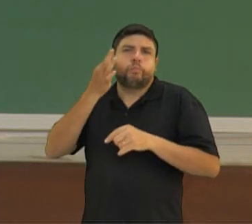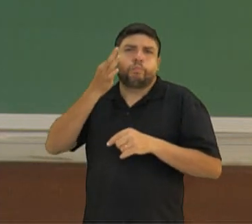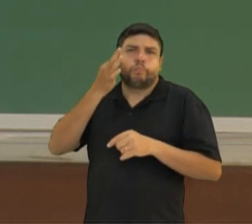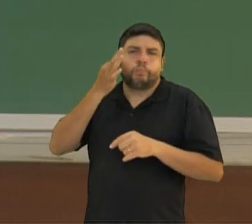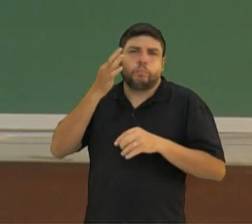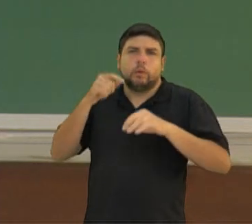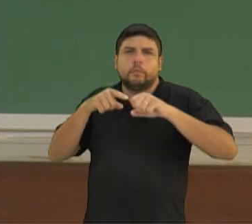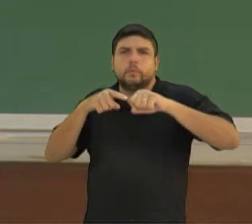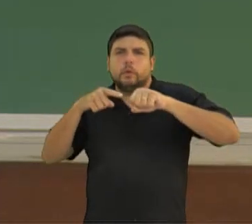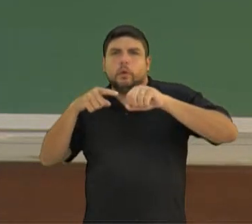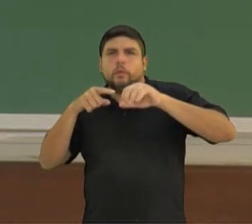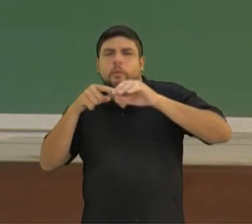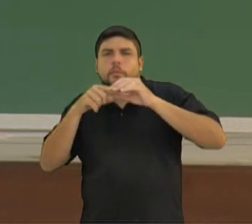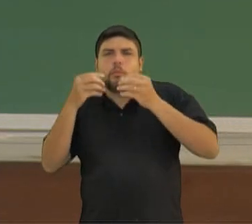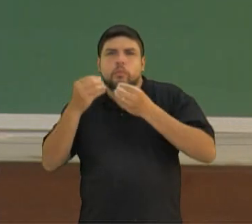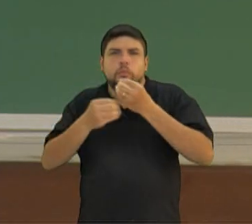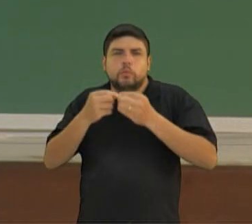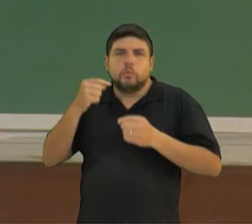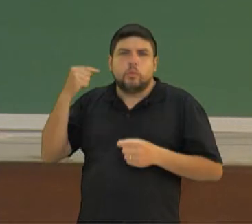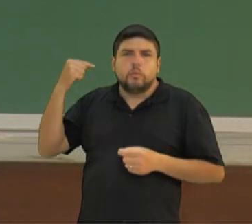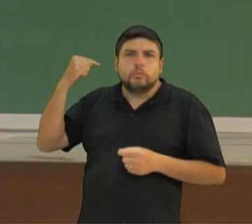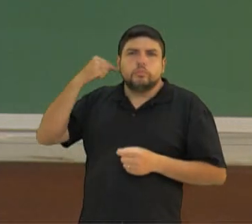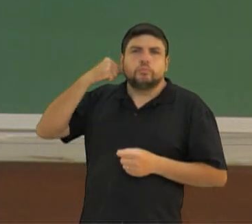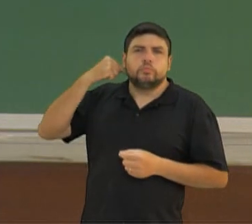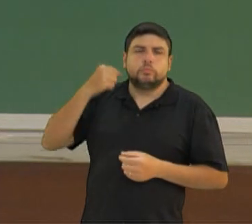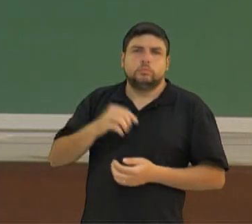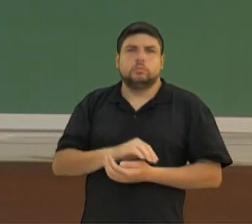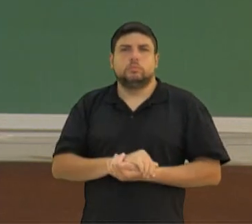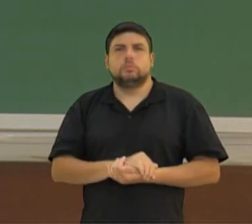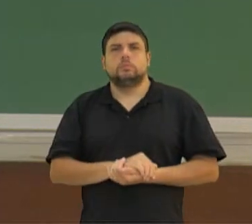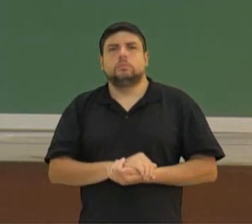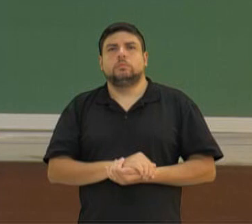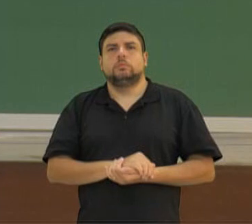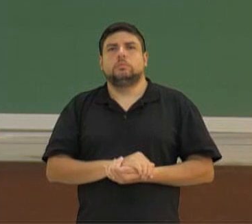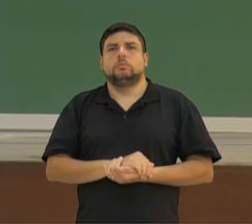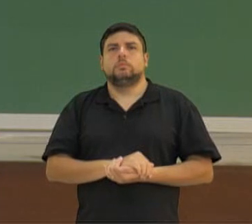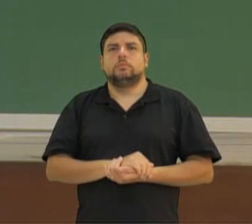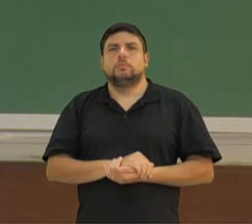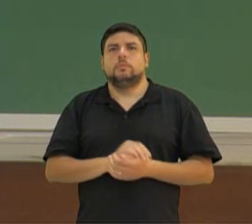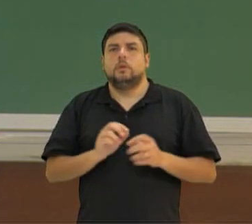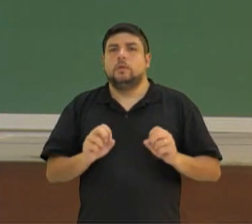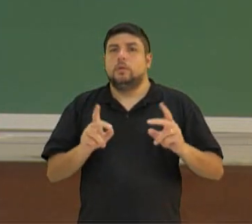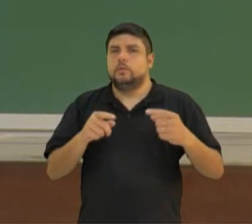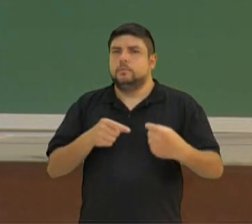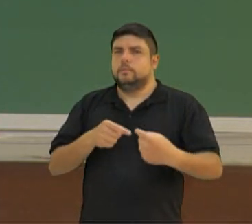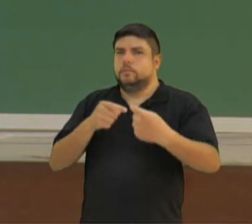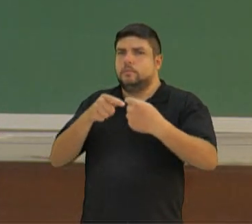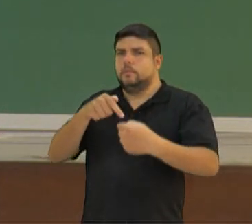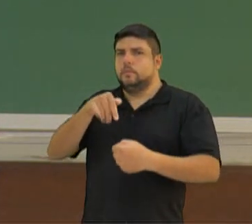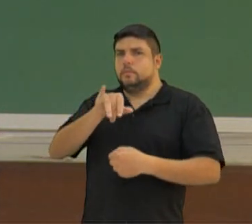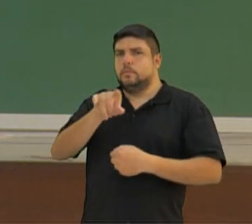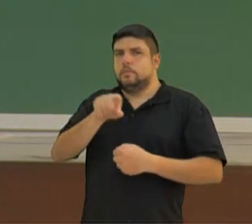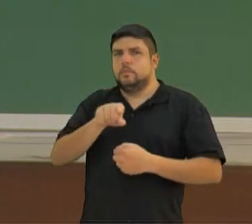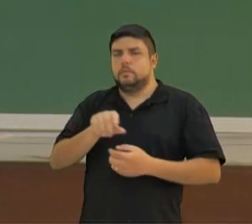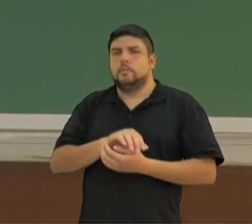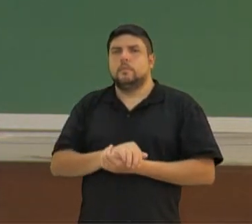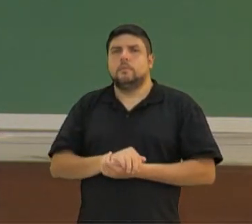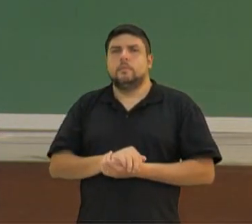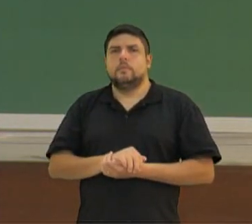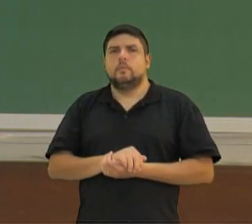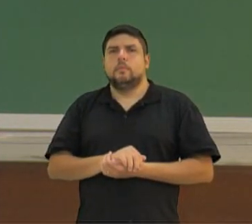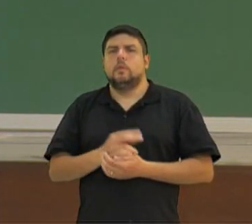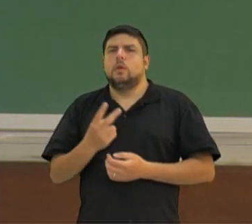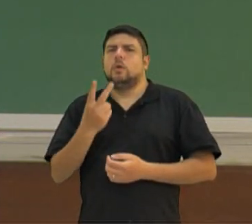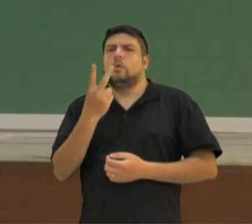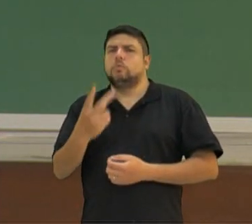é uma característica dessa arte tapajônica. Vamos a um quiz? Quais os dois estilos